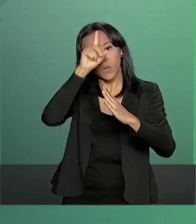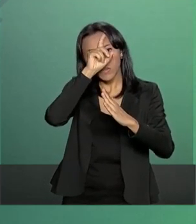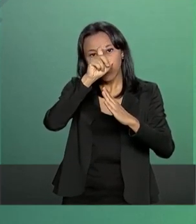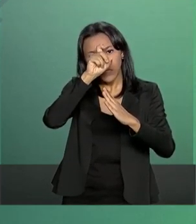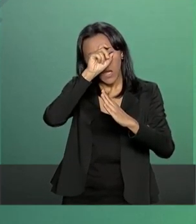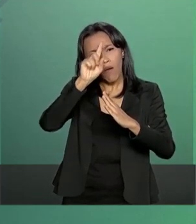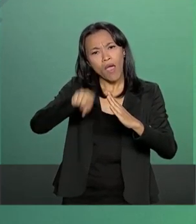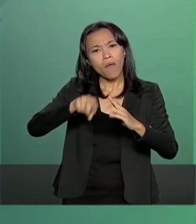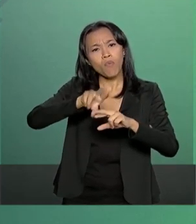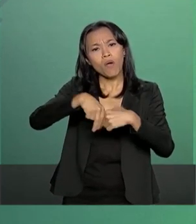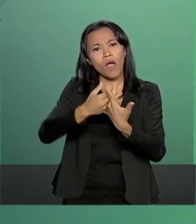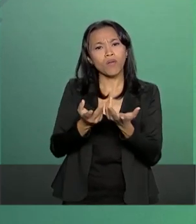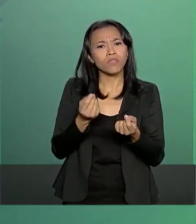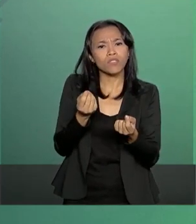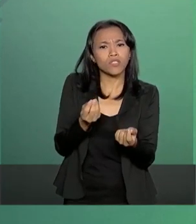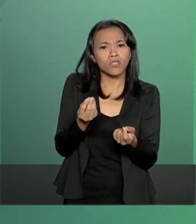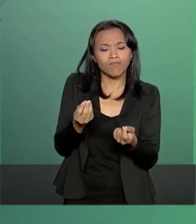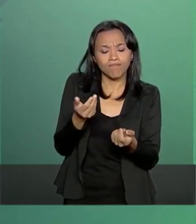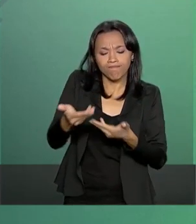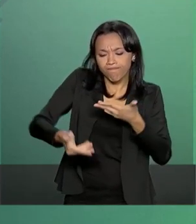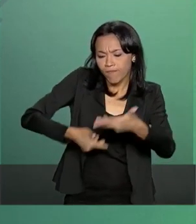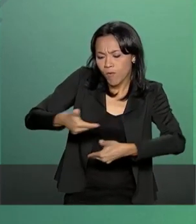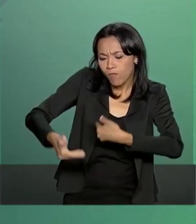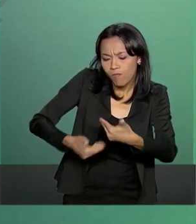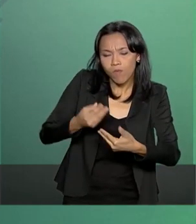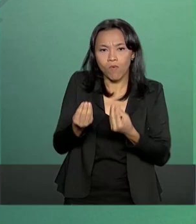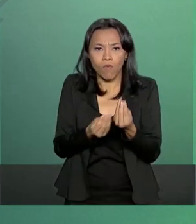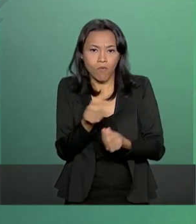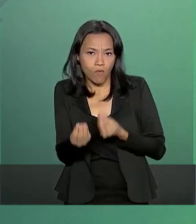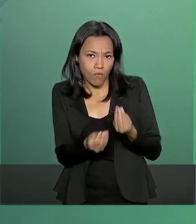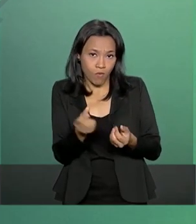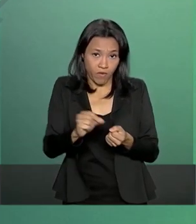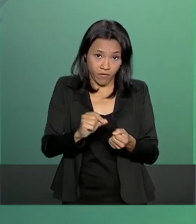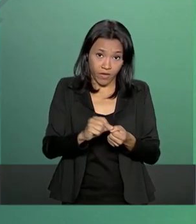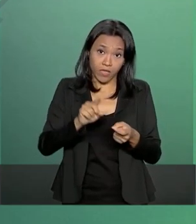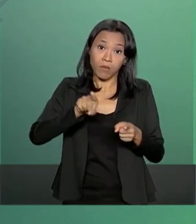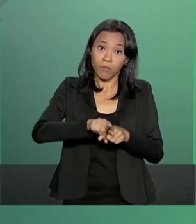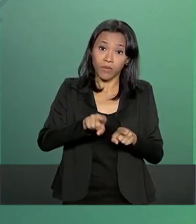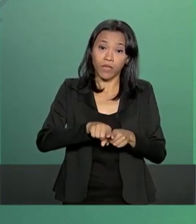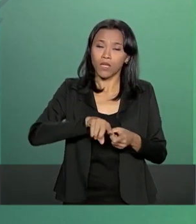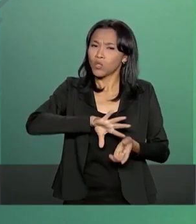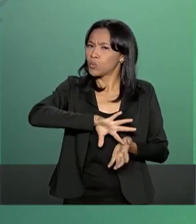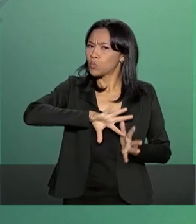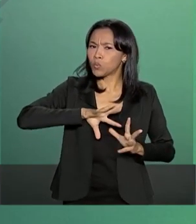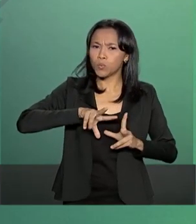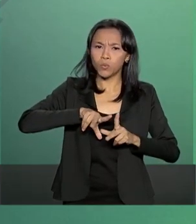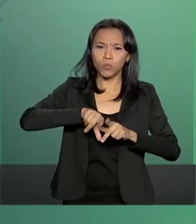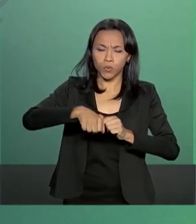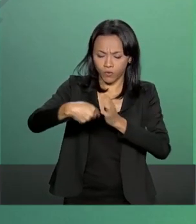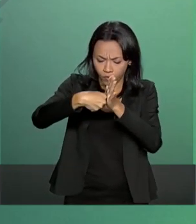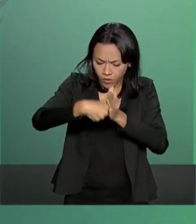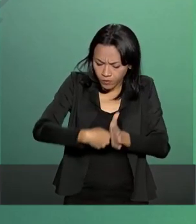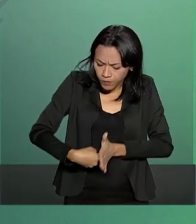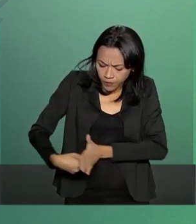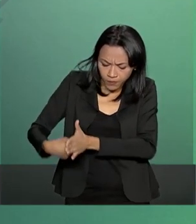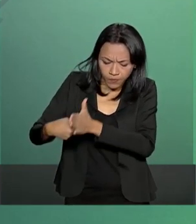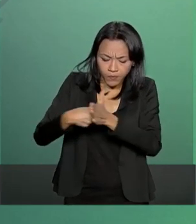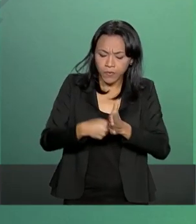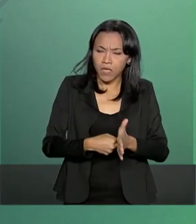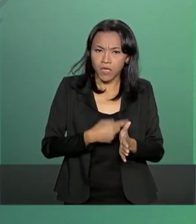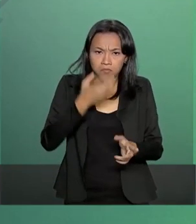ou procedimentos. A despeito das inúmeras culturas colhidas, em nenhum momento